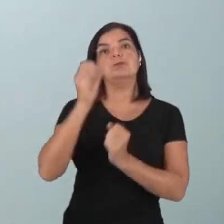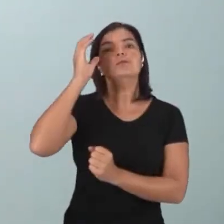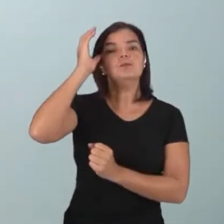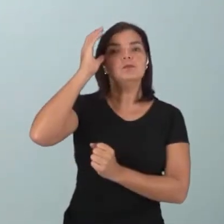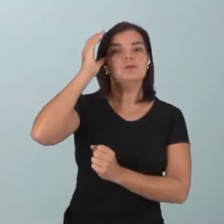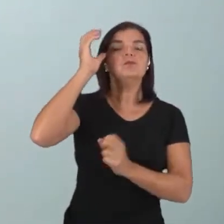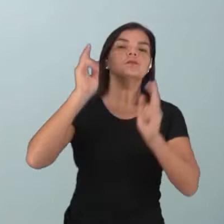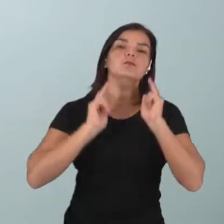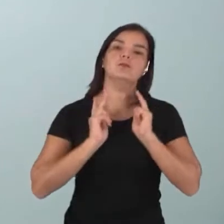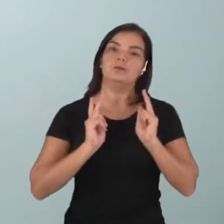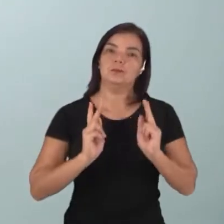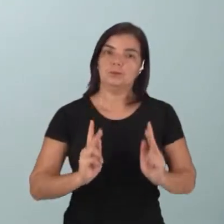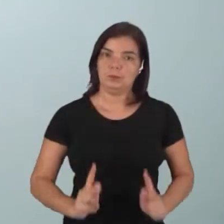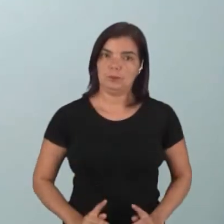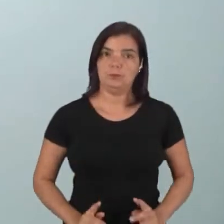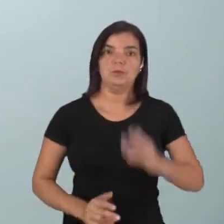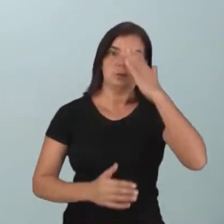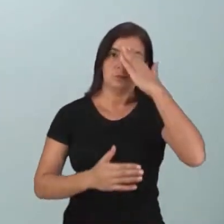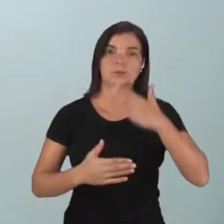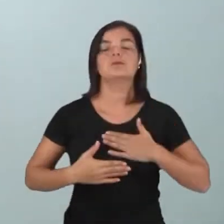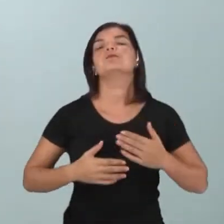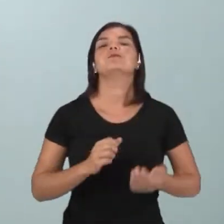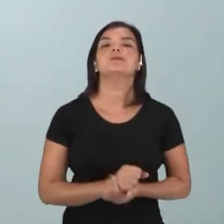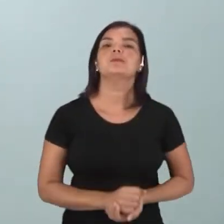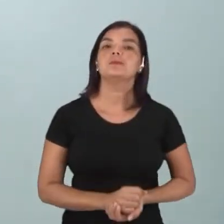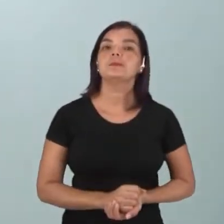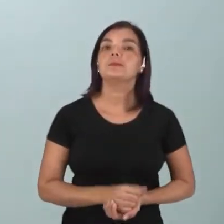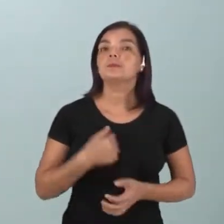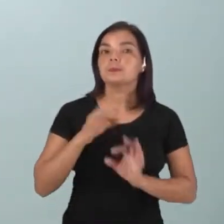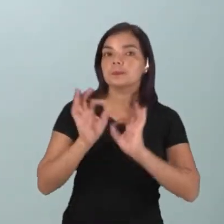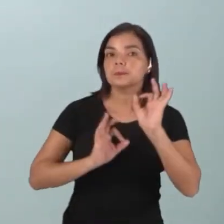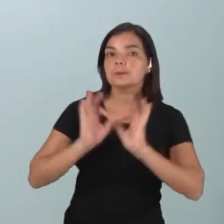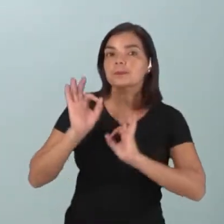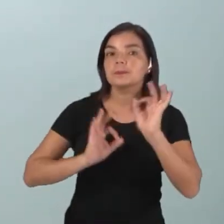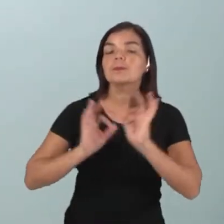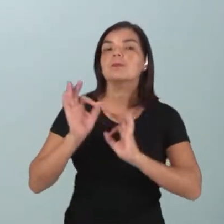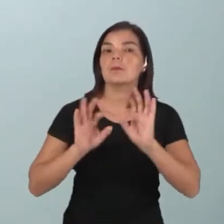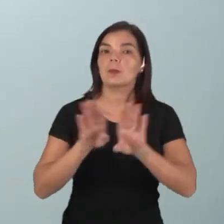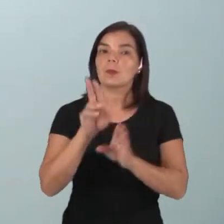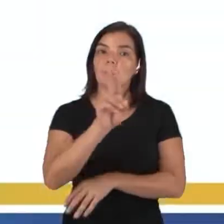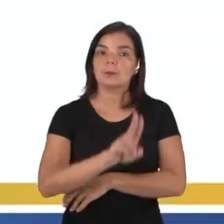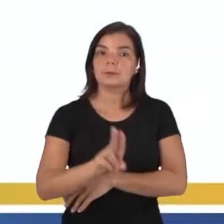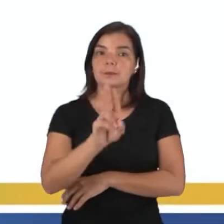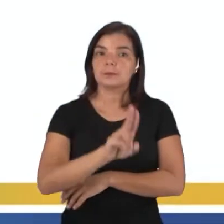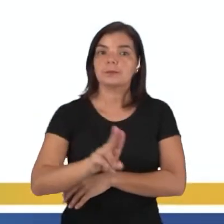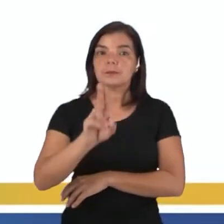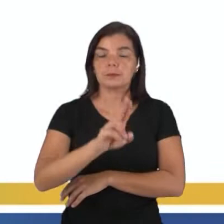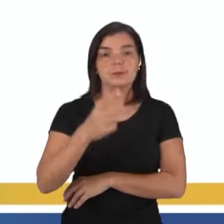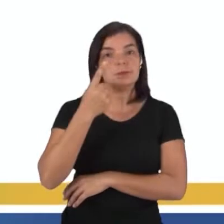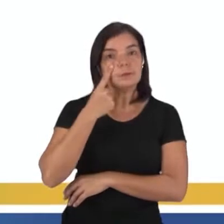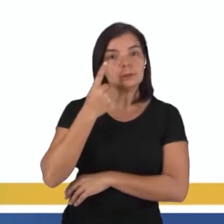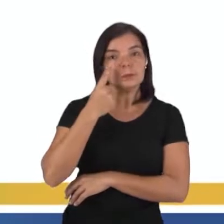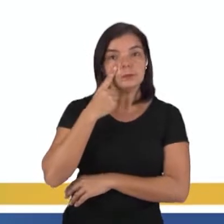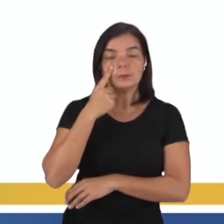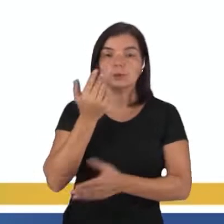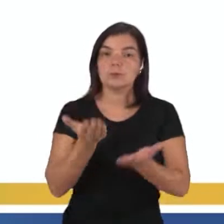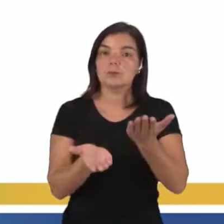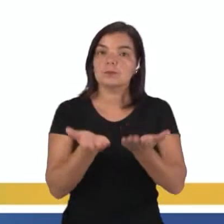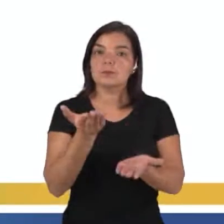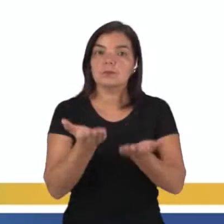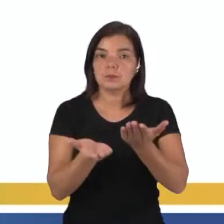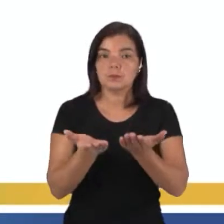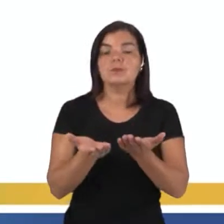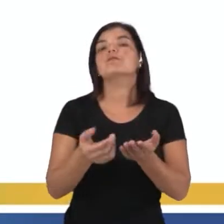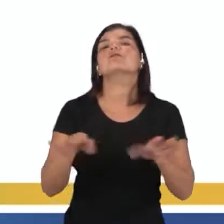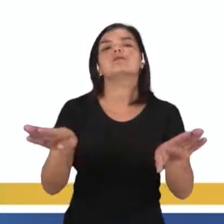conscientização corporal. Continuando. Elas foram organizadas e utilizadas na busca pelo equilíbrio